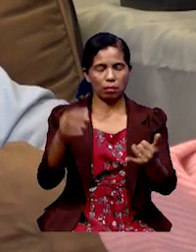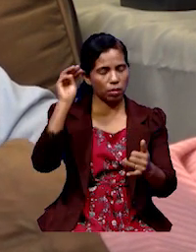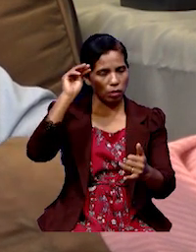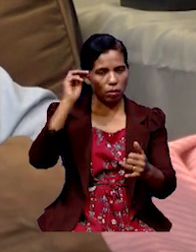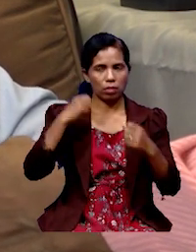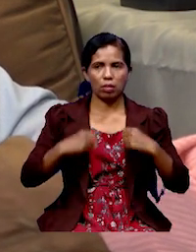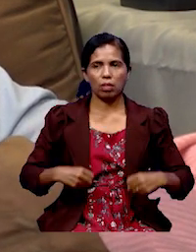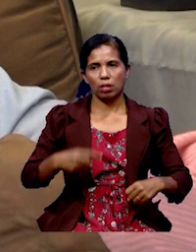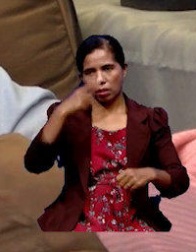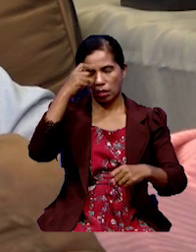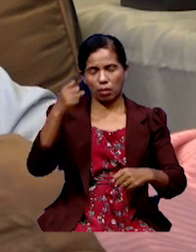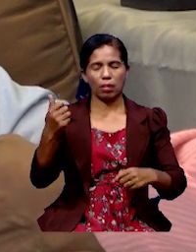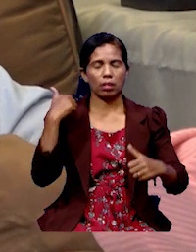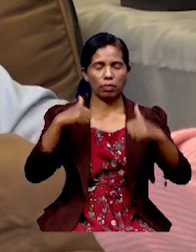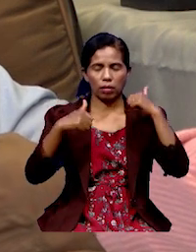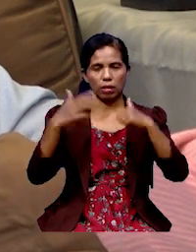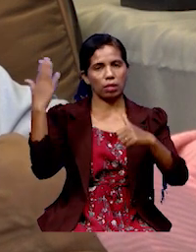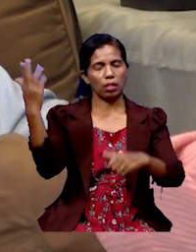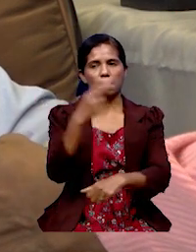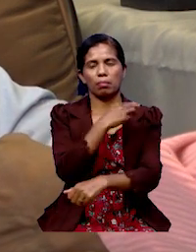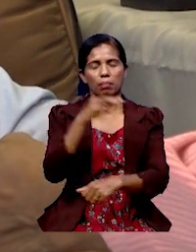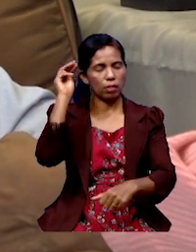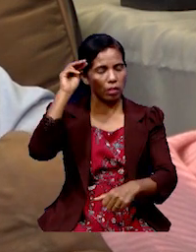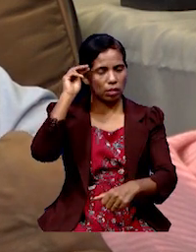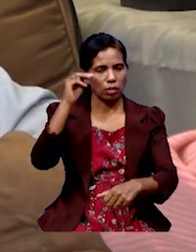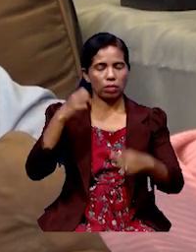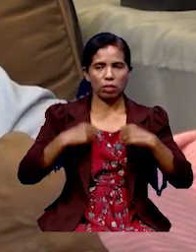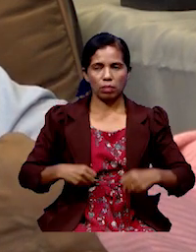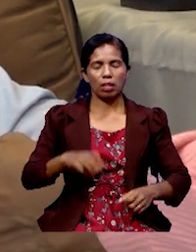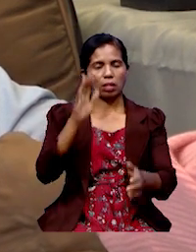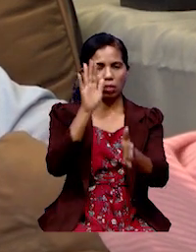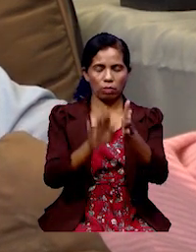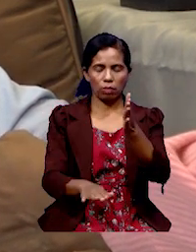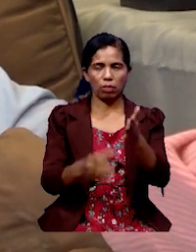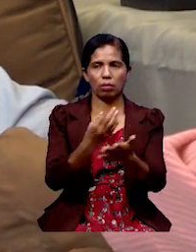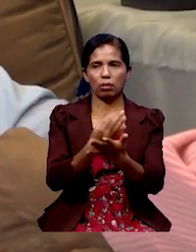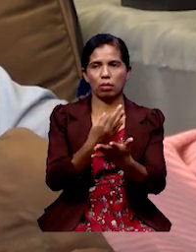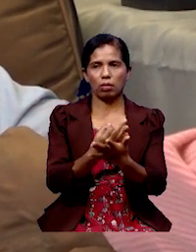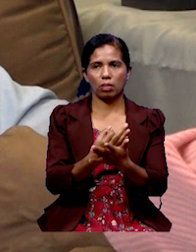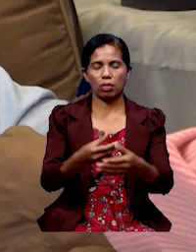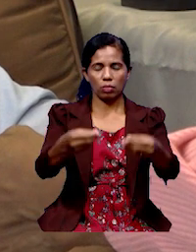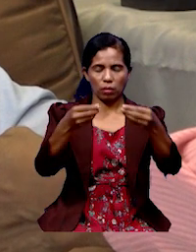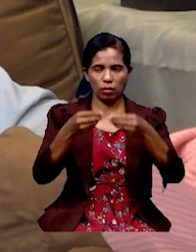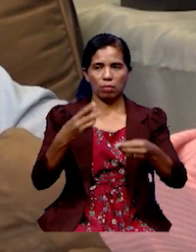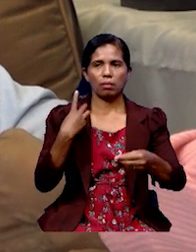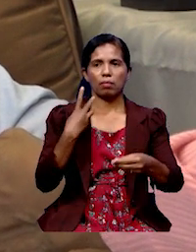tambah atividade balu yang Ministério da Saúde antau hal redusan orçamento ne ba det for it ma ita